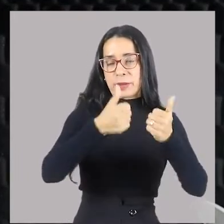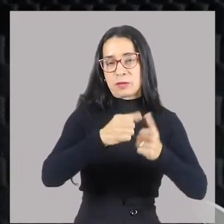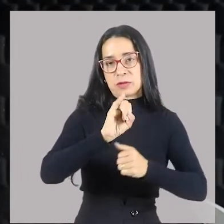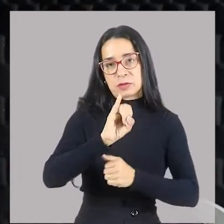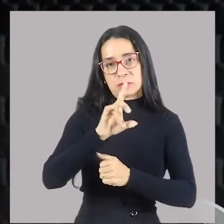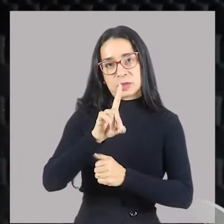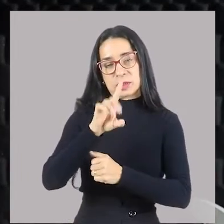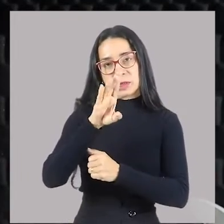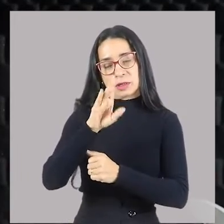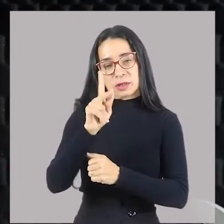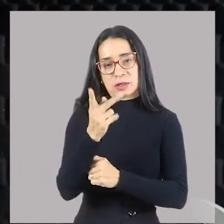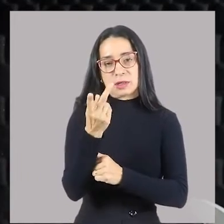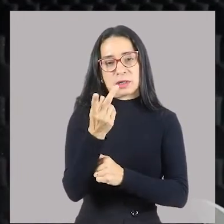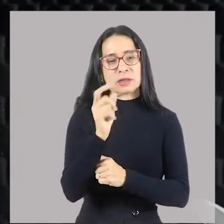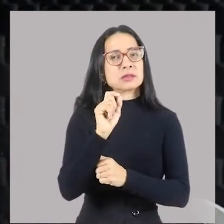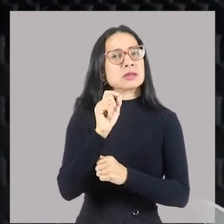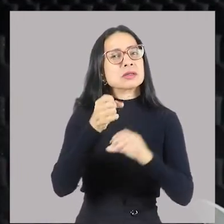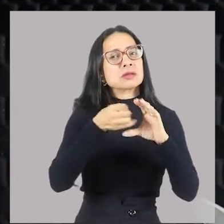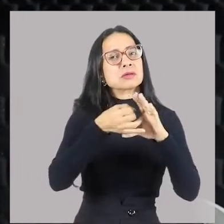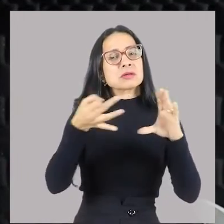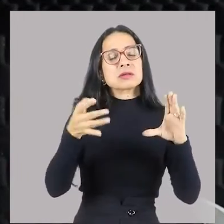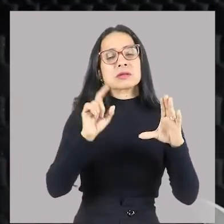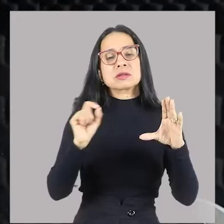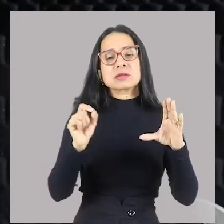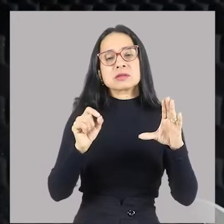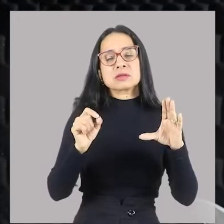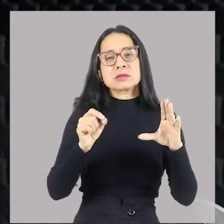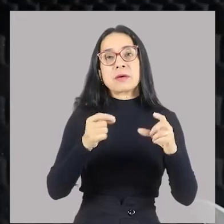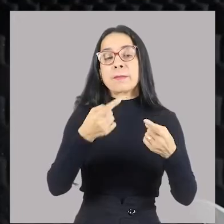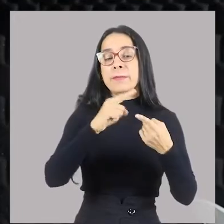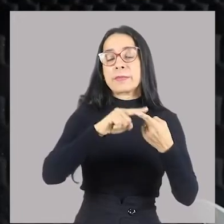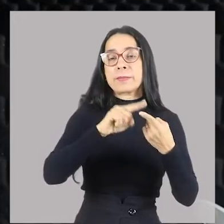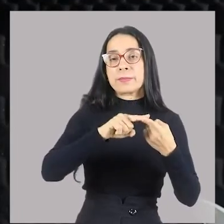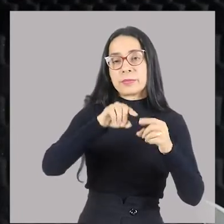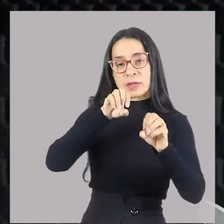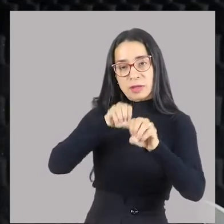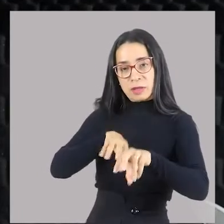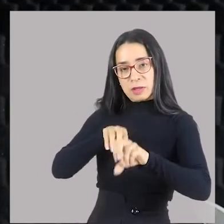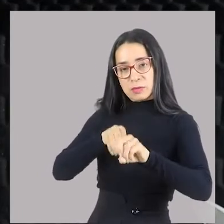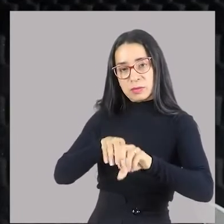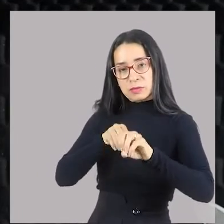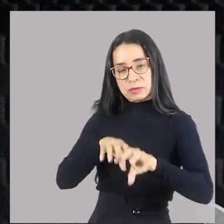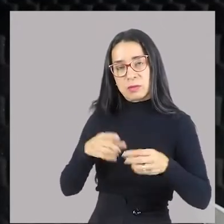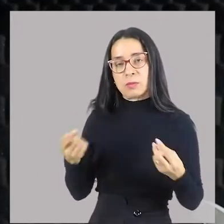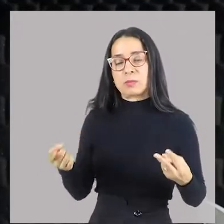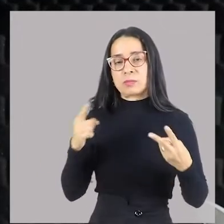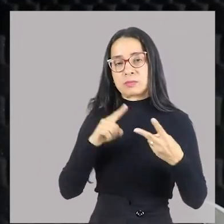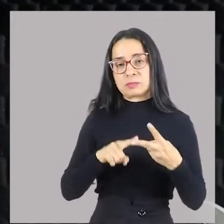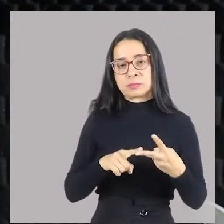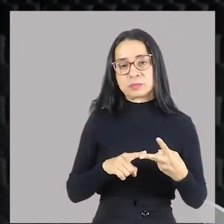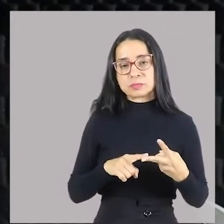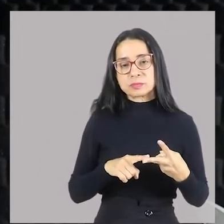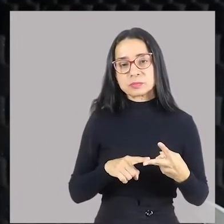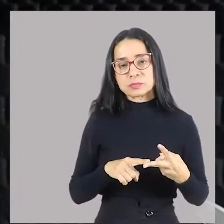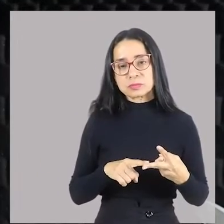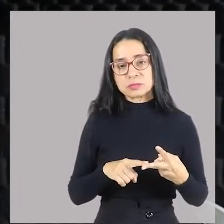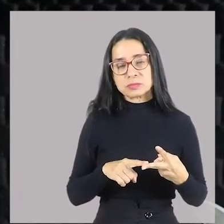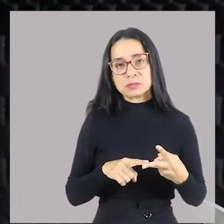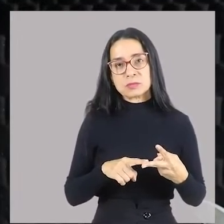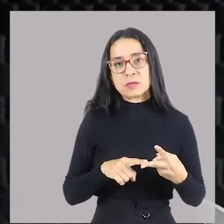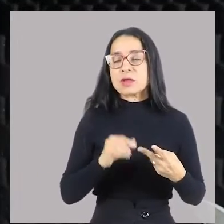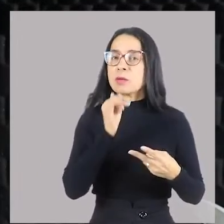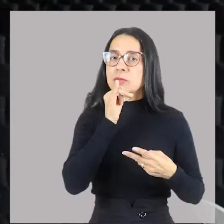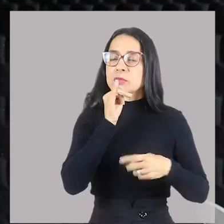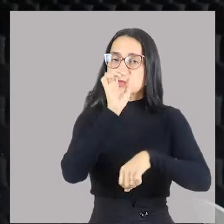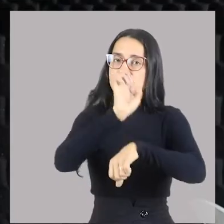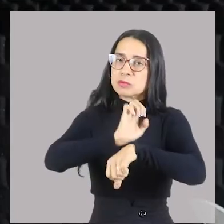são os componentes que fazem parte do IDH? Educação, nesse caso. Então, quando um Estado,